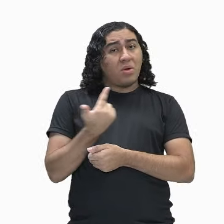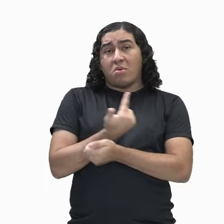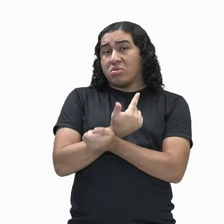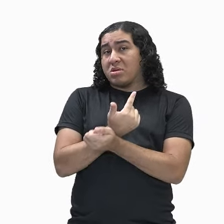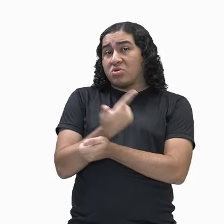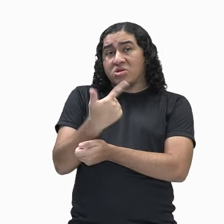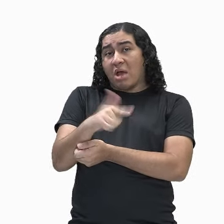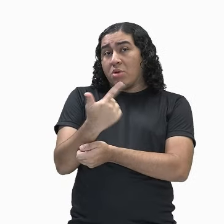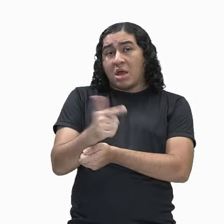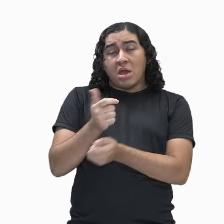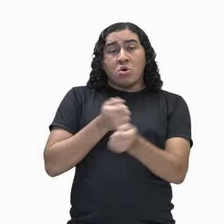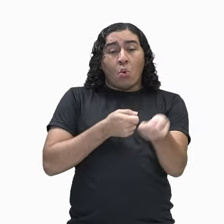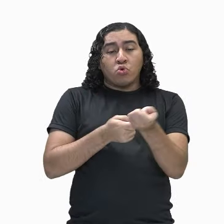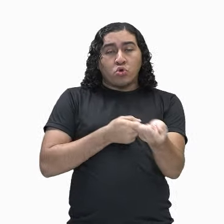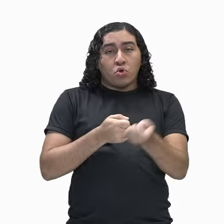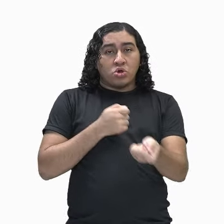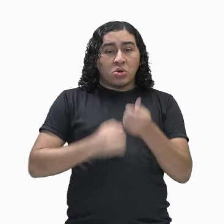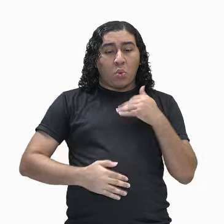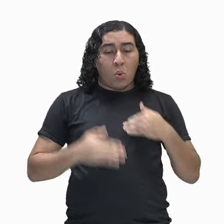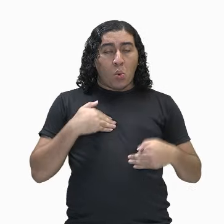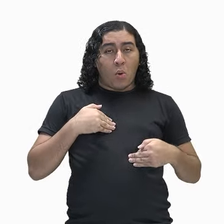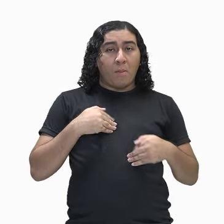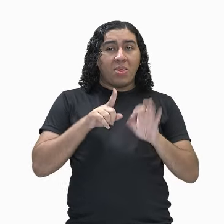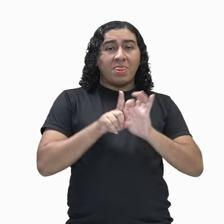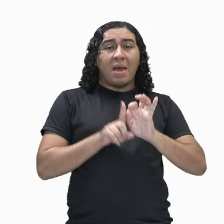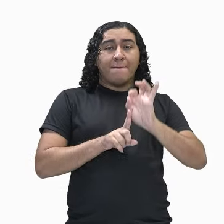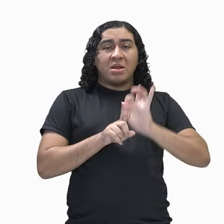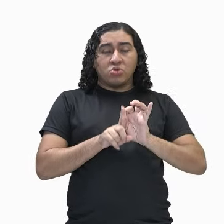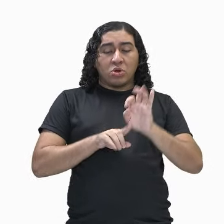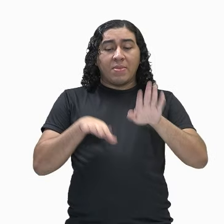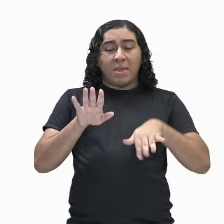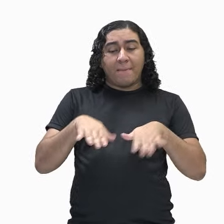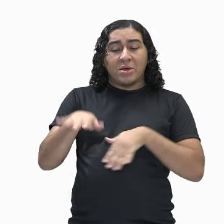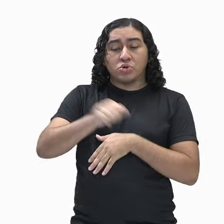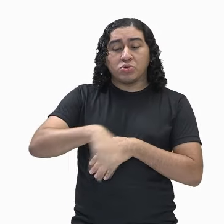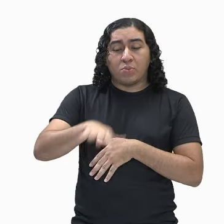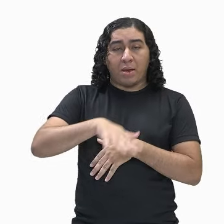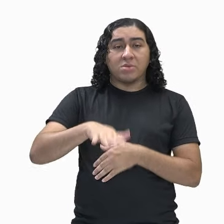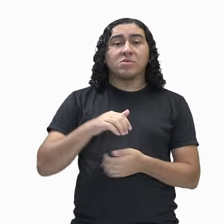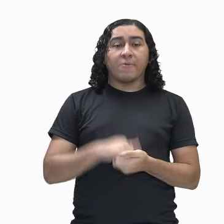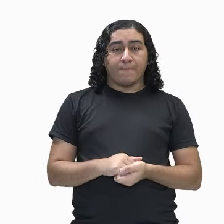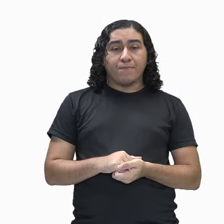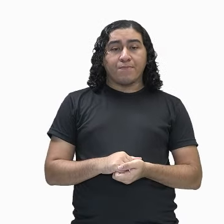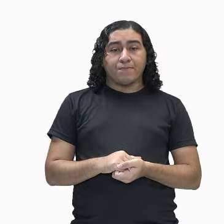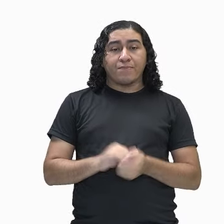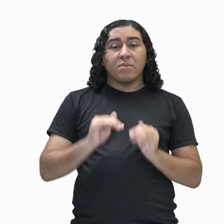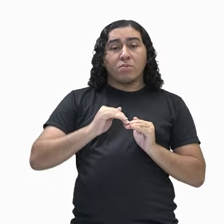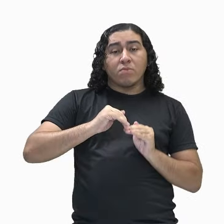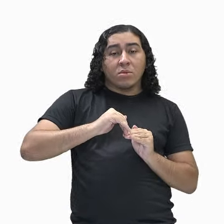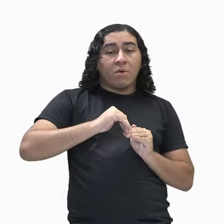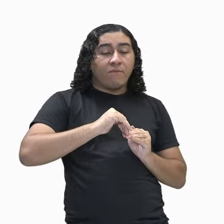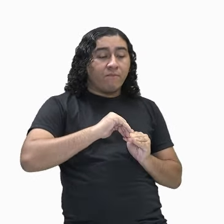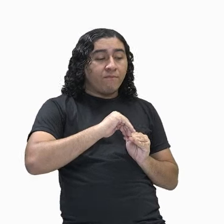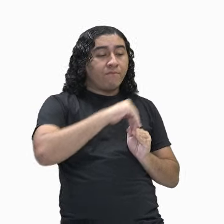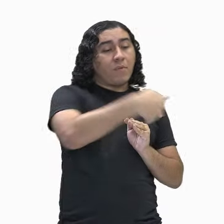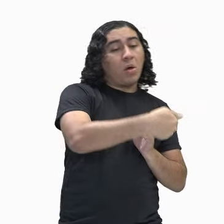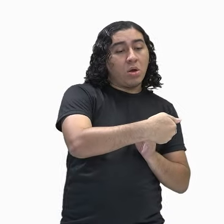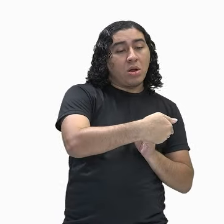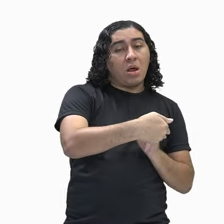A temperatura do corpo desses animais é de acordo com o ambiente, né? Então, o ambiente externo vai